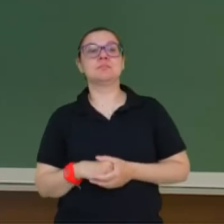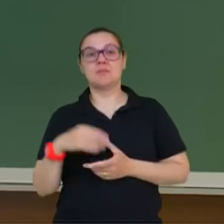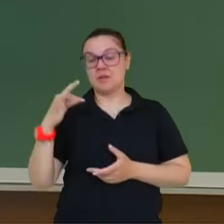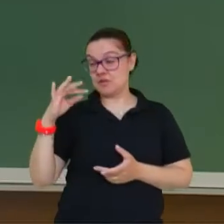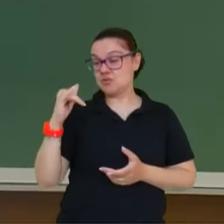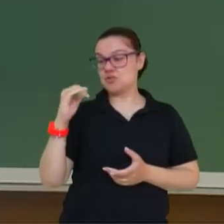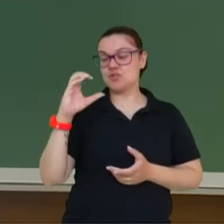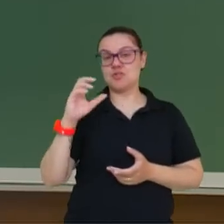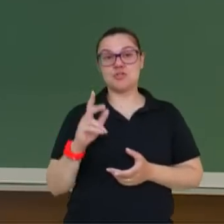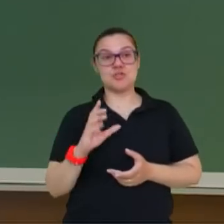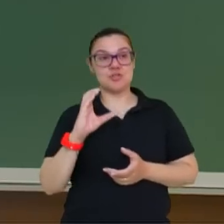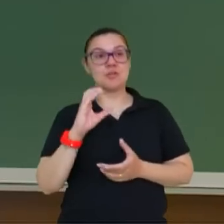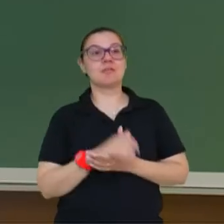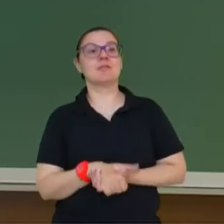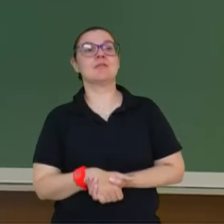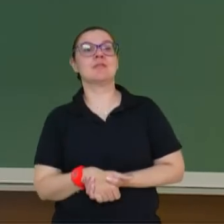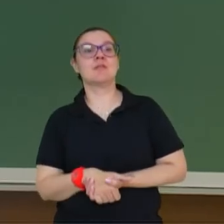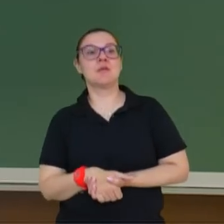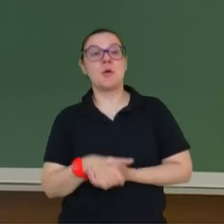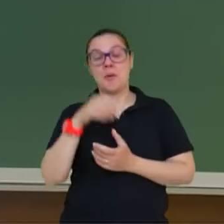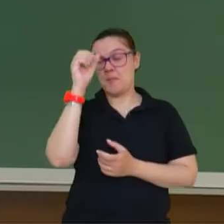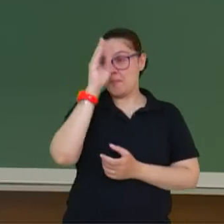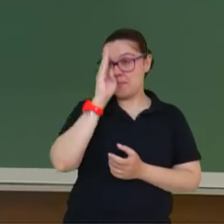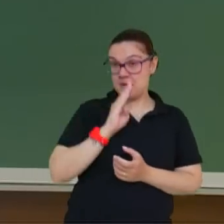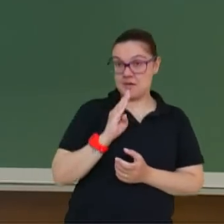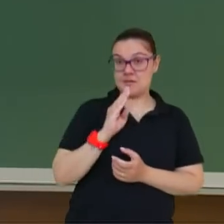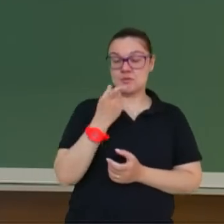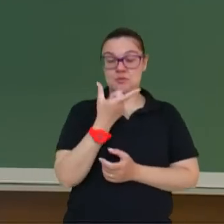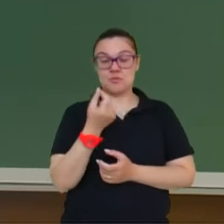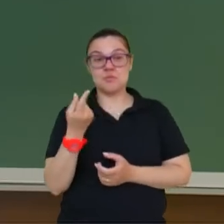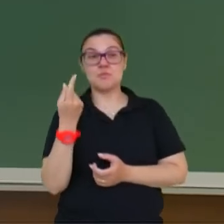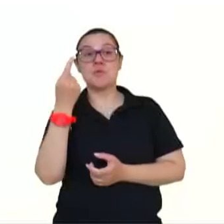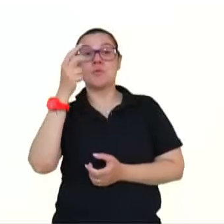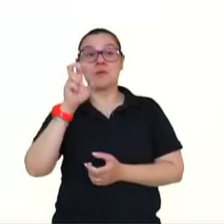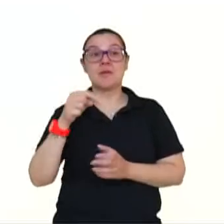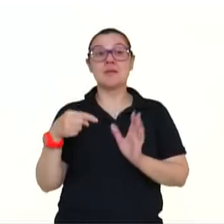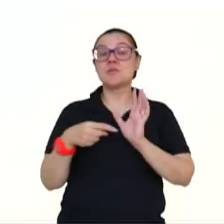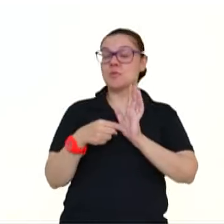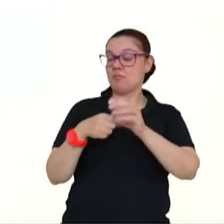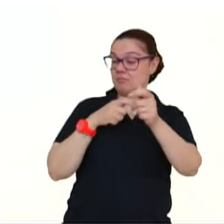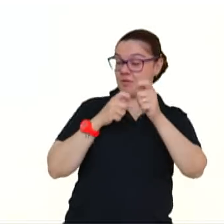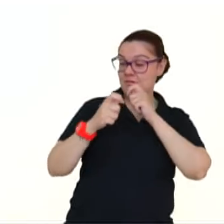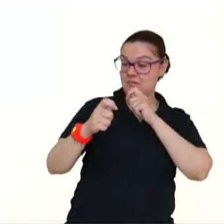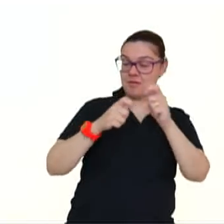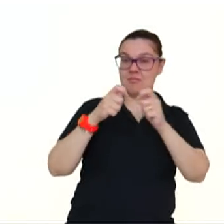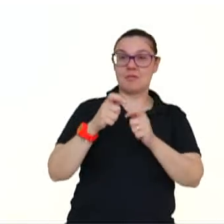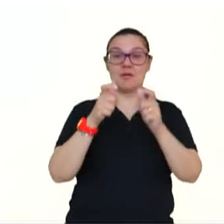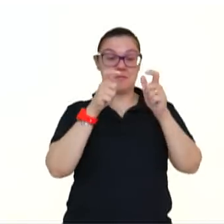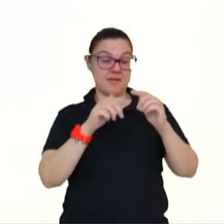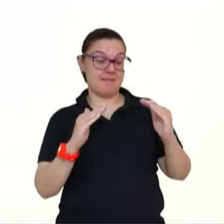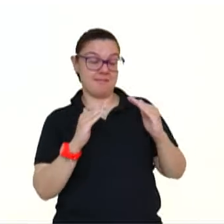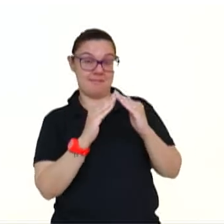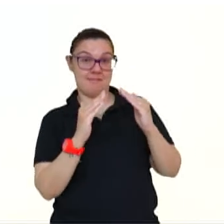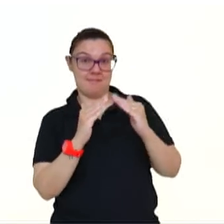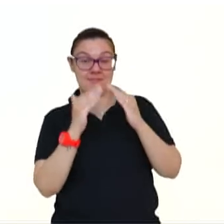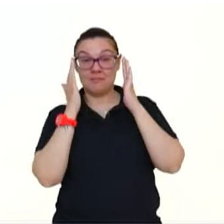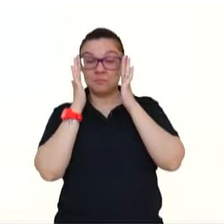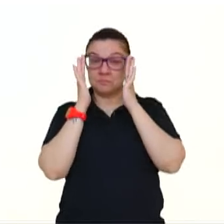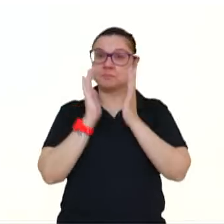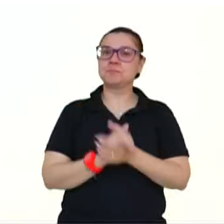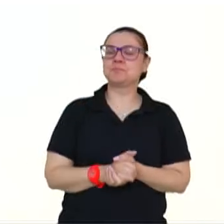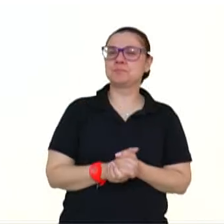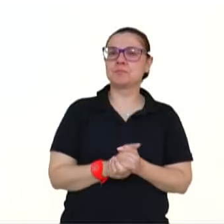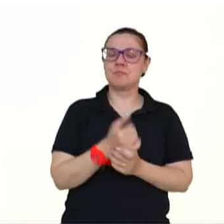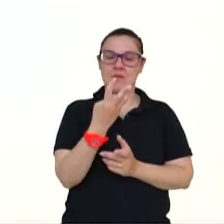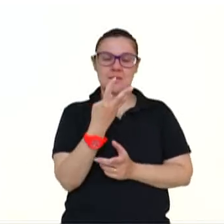TIC Kids Online, Brasil de 2015, estudaram em entrevistas domiciliares